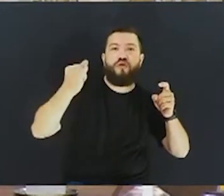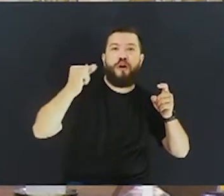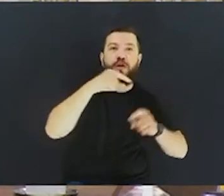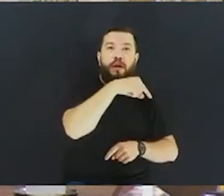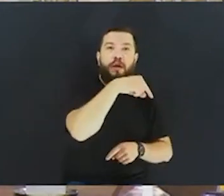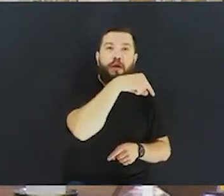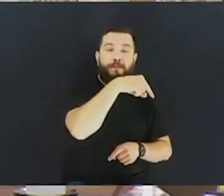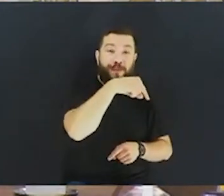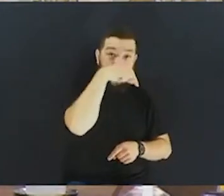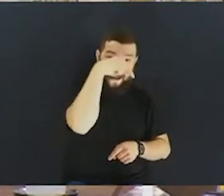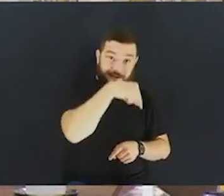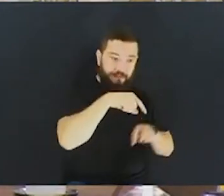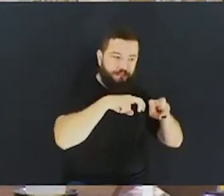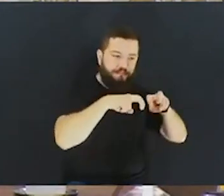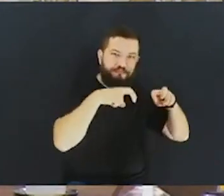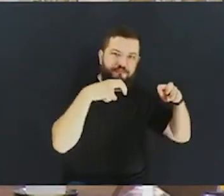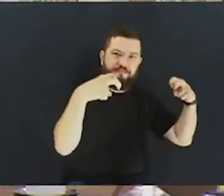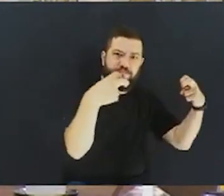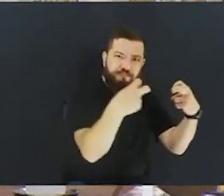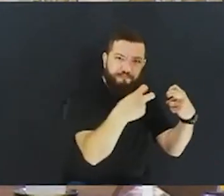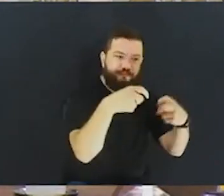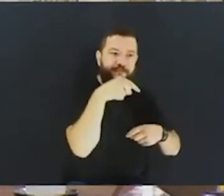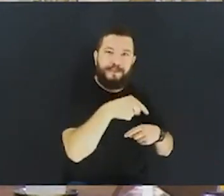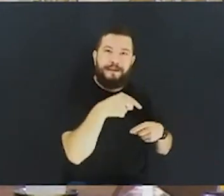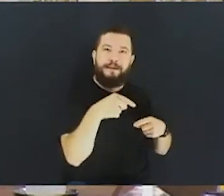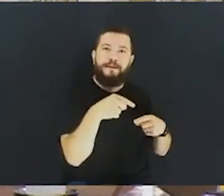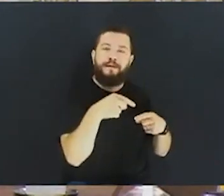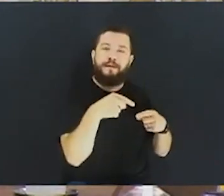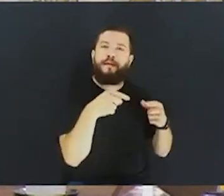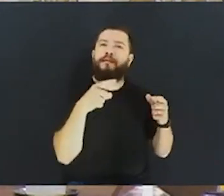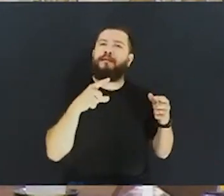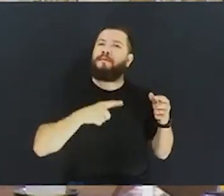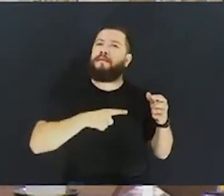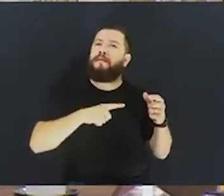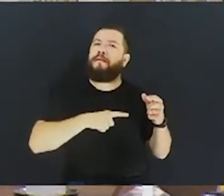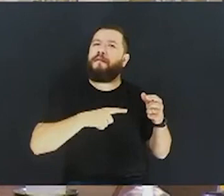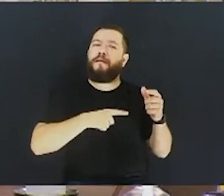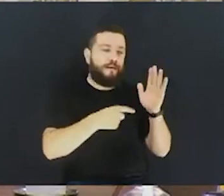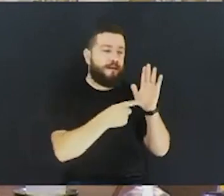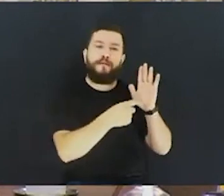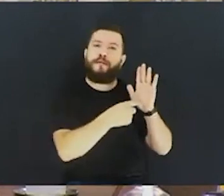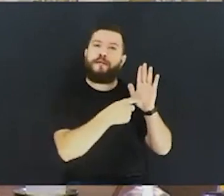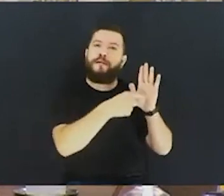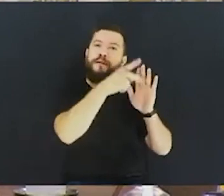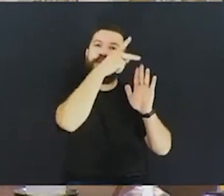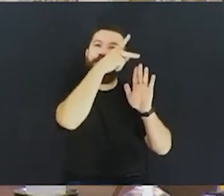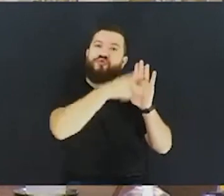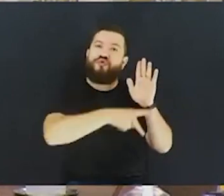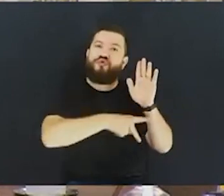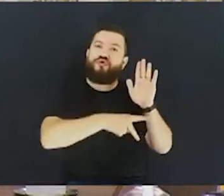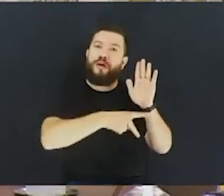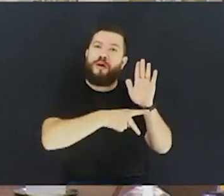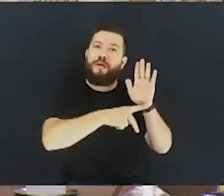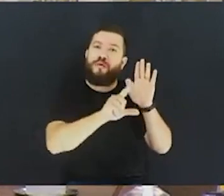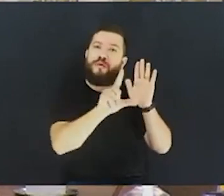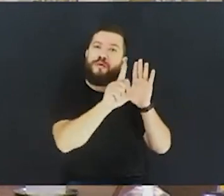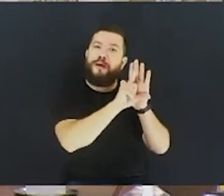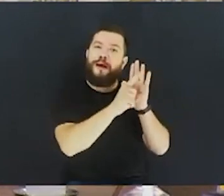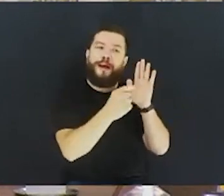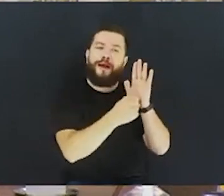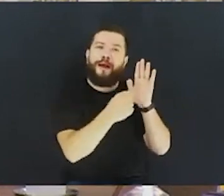onde nós não aprovamos a ida para frente do projeto de lei que tira os 14%